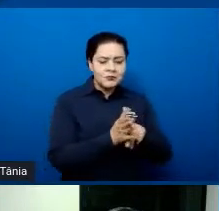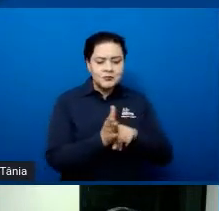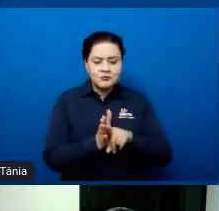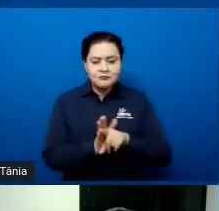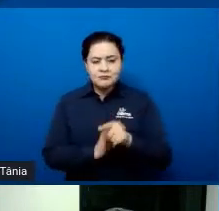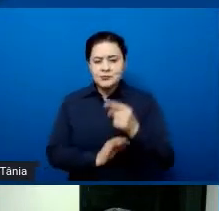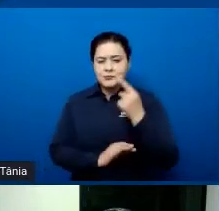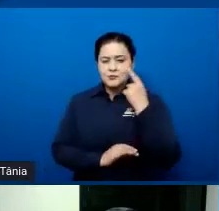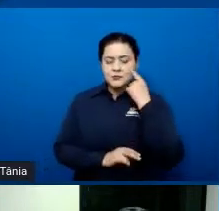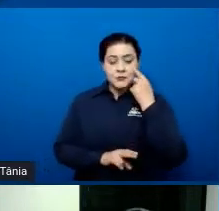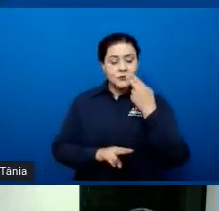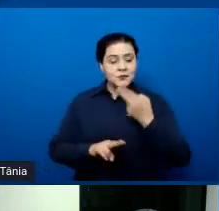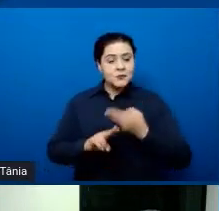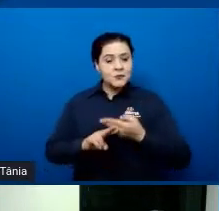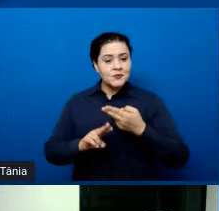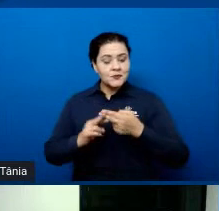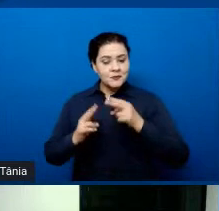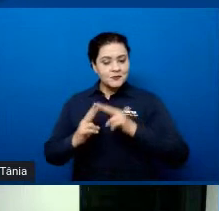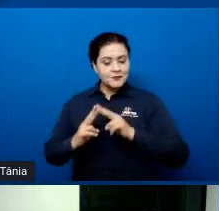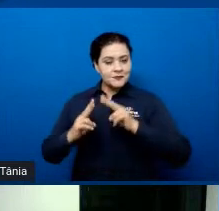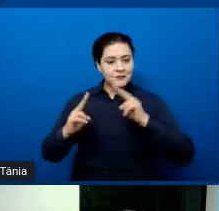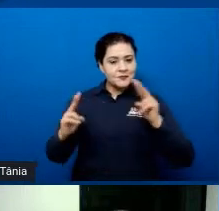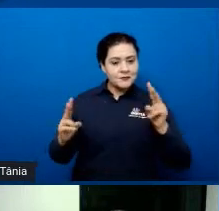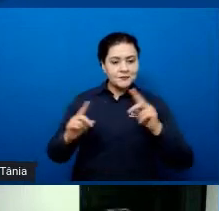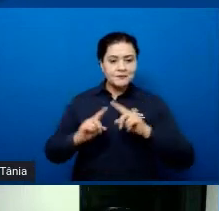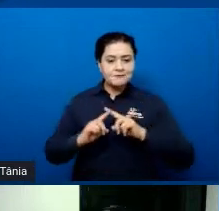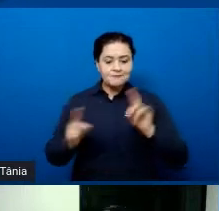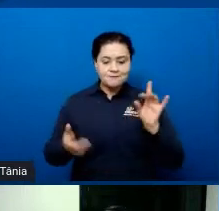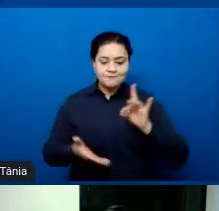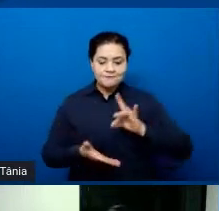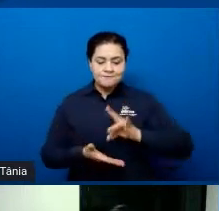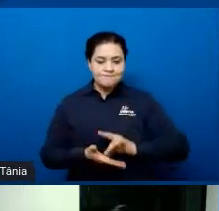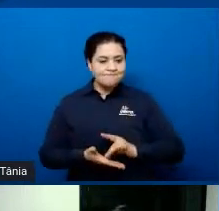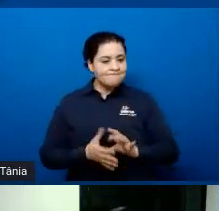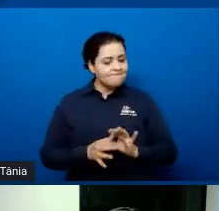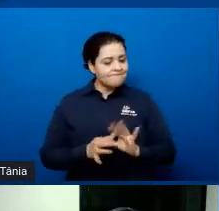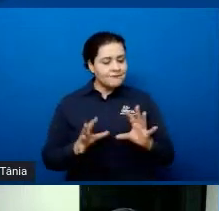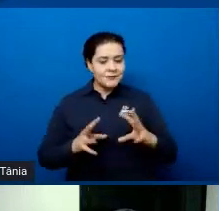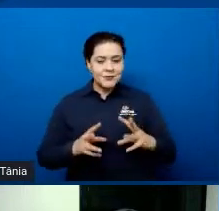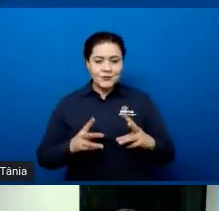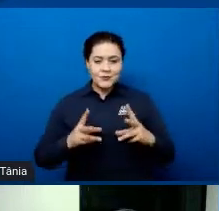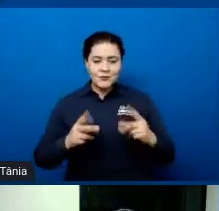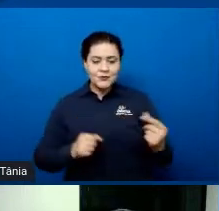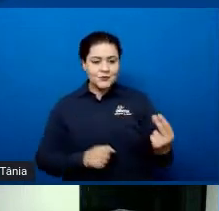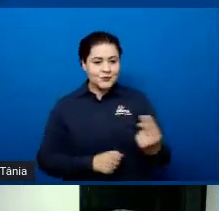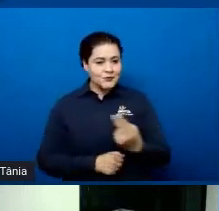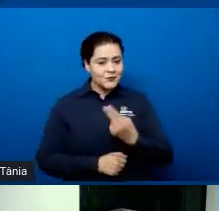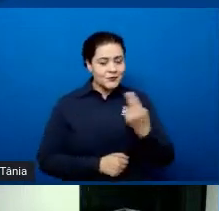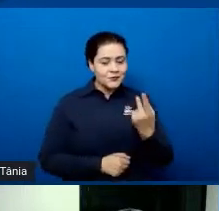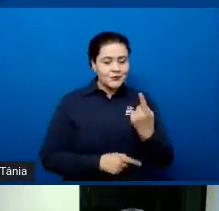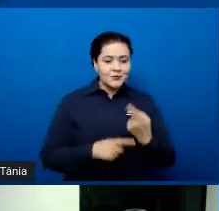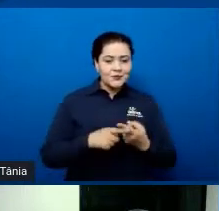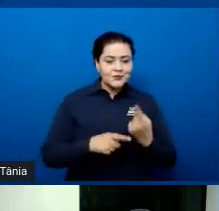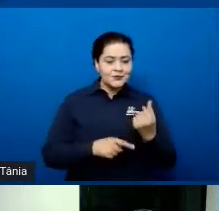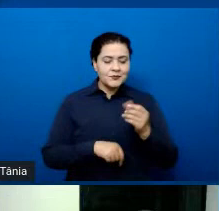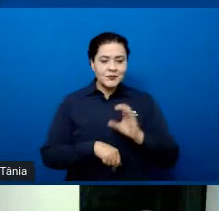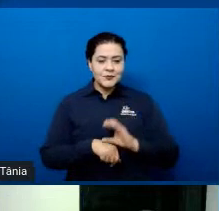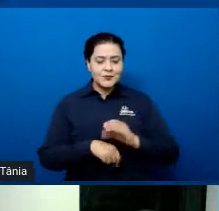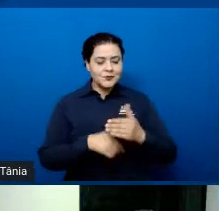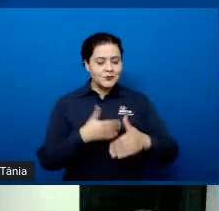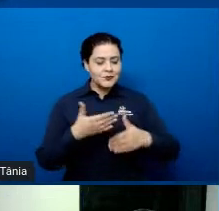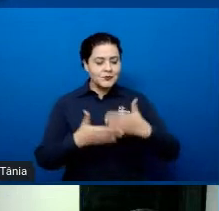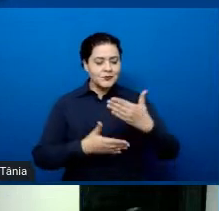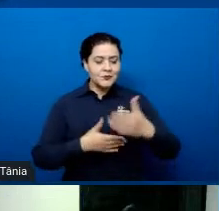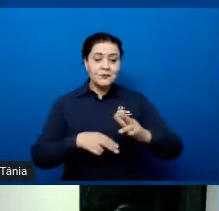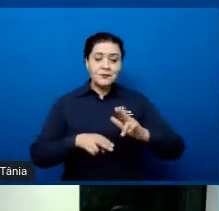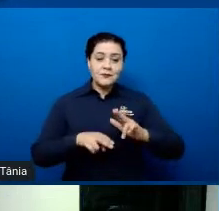era utilizar a realidade virtual, a gente viu que isso aí não era disponível para tudo, tinha um grande custo de desenvolvimento, e a gente foi conhecer a